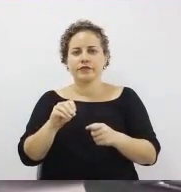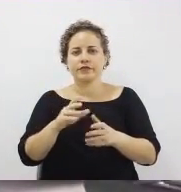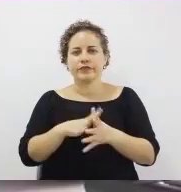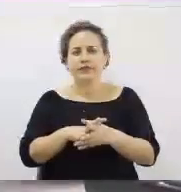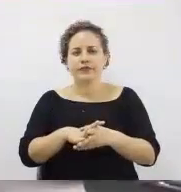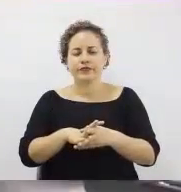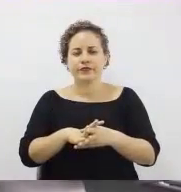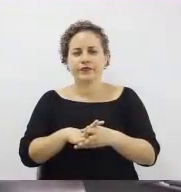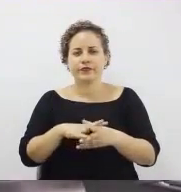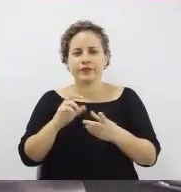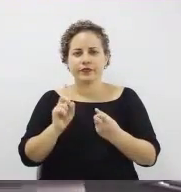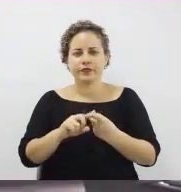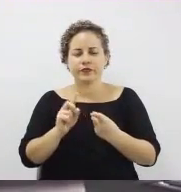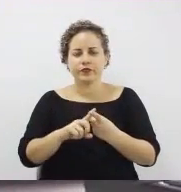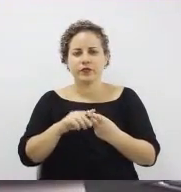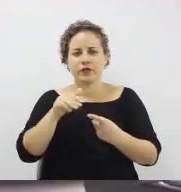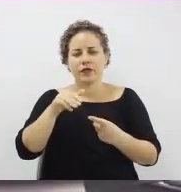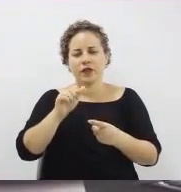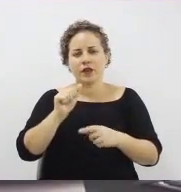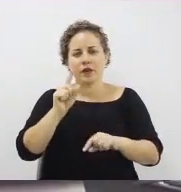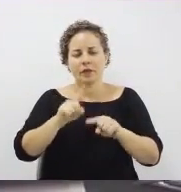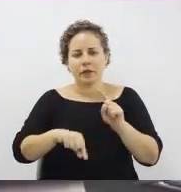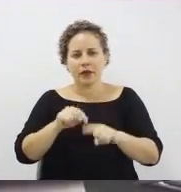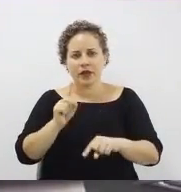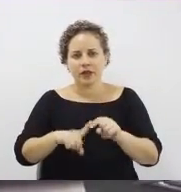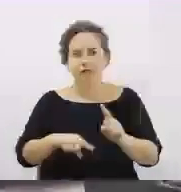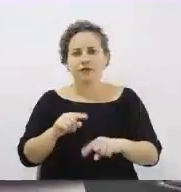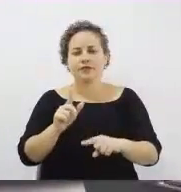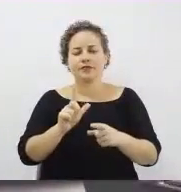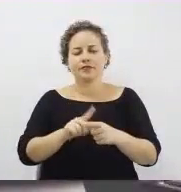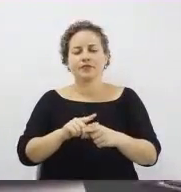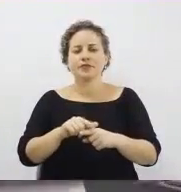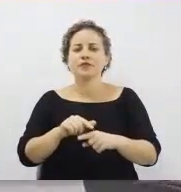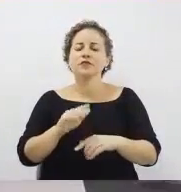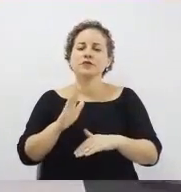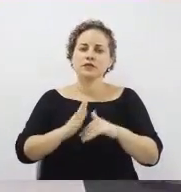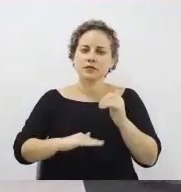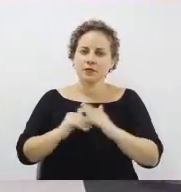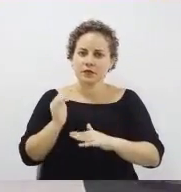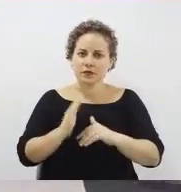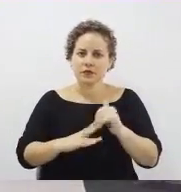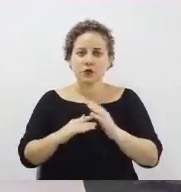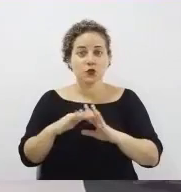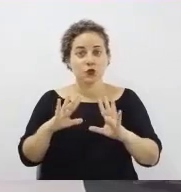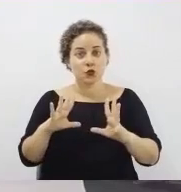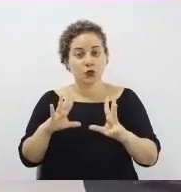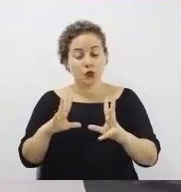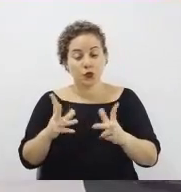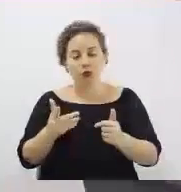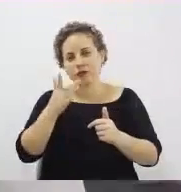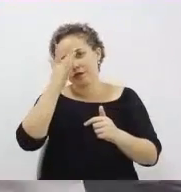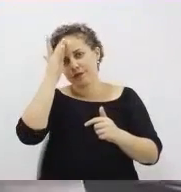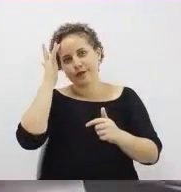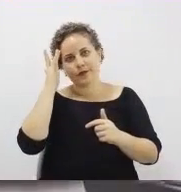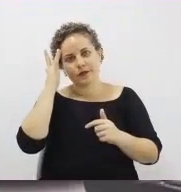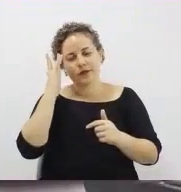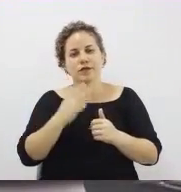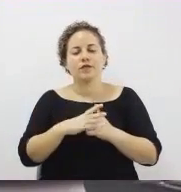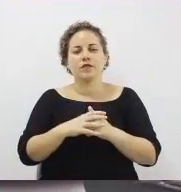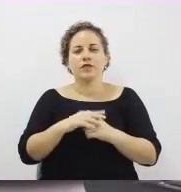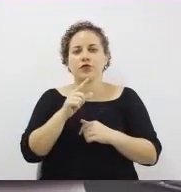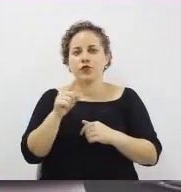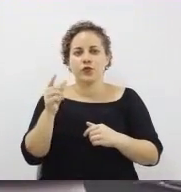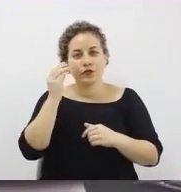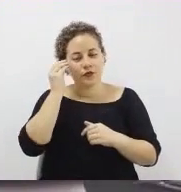limitações de recursos, de materiais e de capacidade. Não há como atender tudo e todos. Vocês viram no caderno